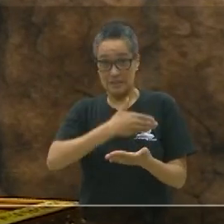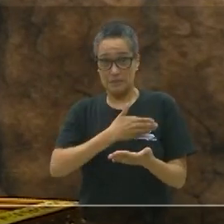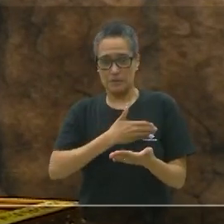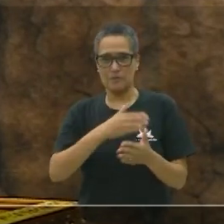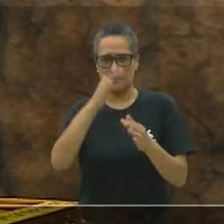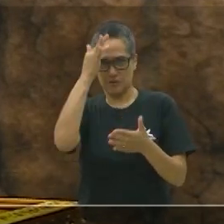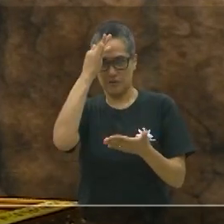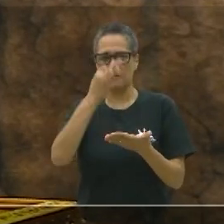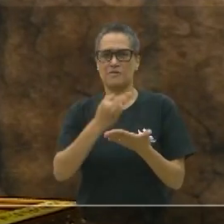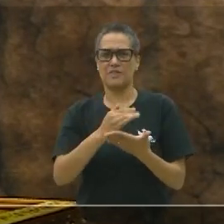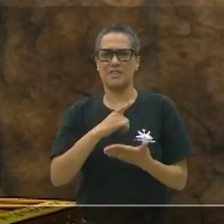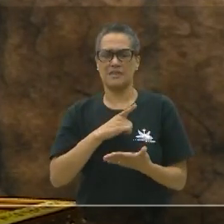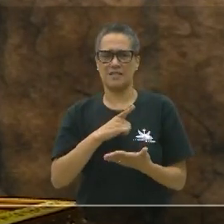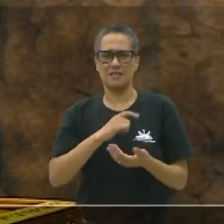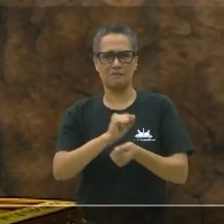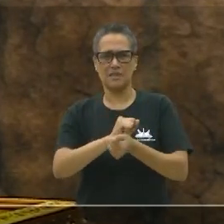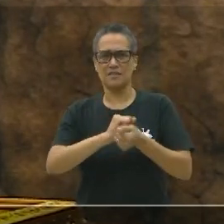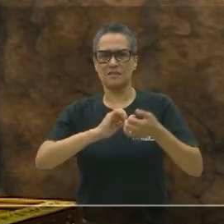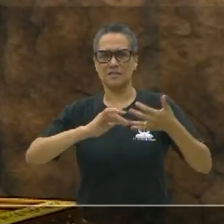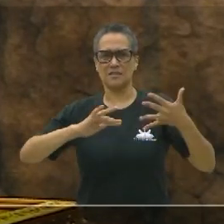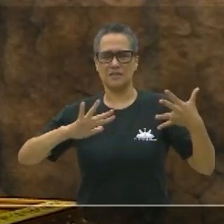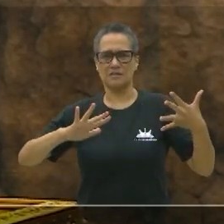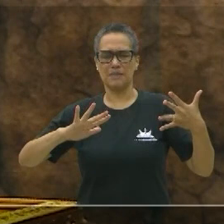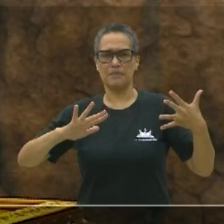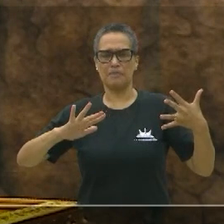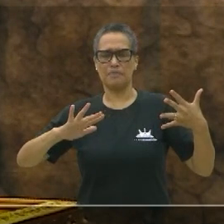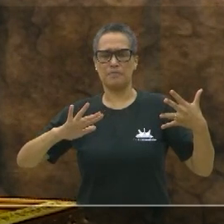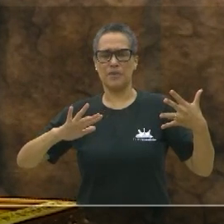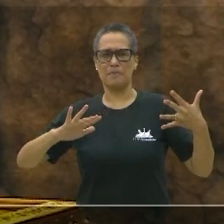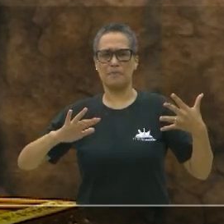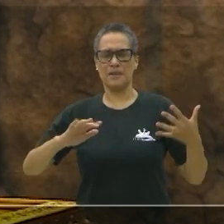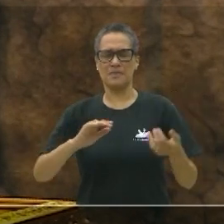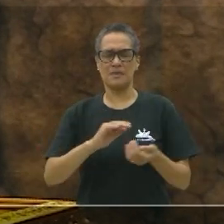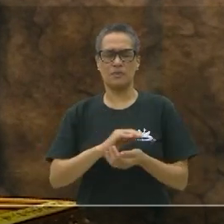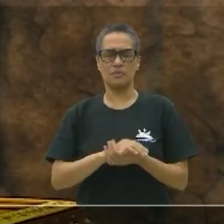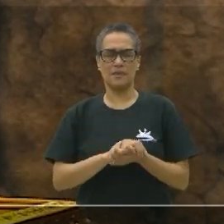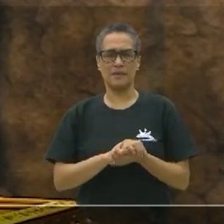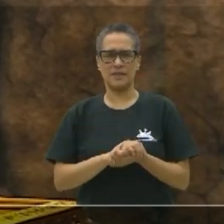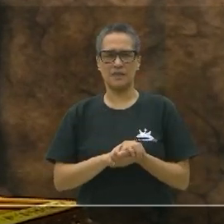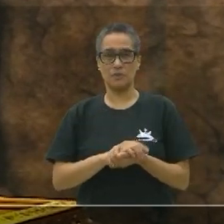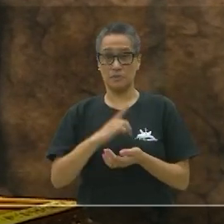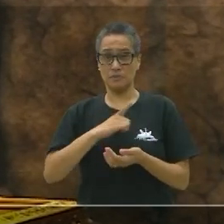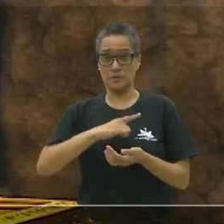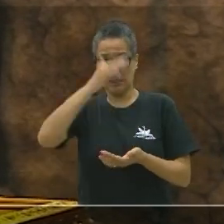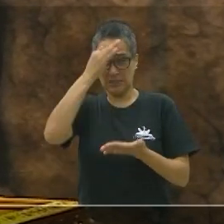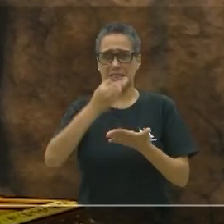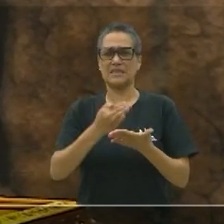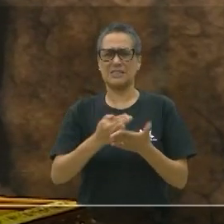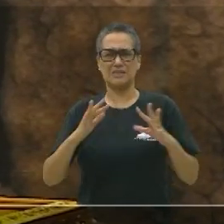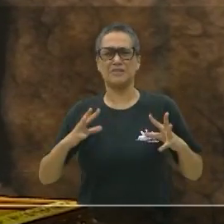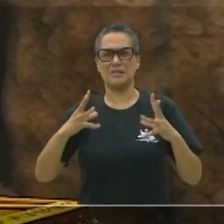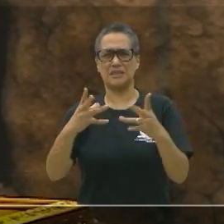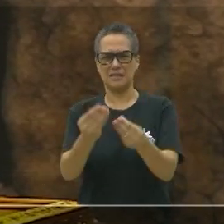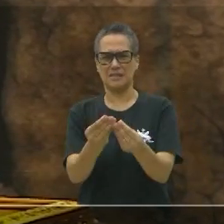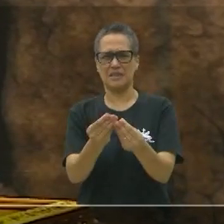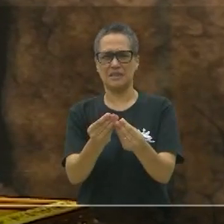filho. Glorifique a Deus na tua fé, na tua vida. E dê um glória a